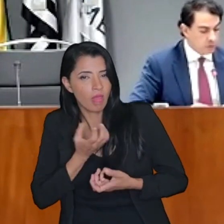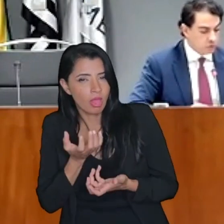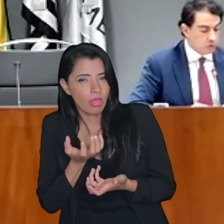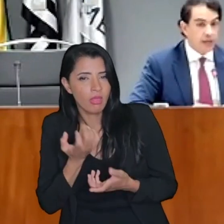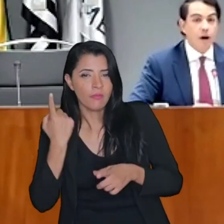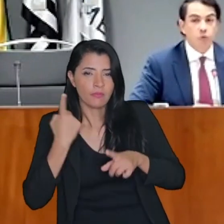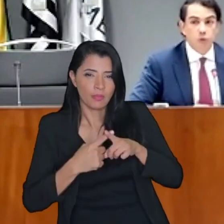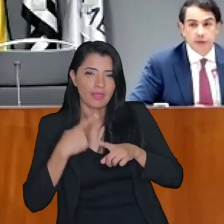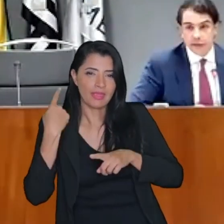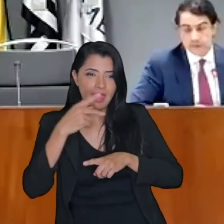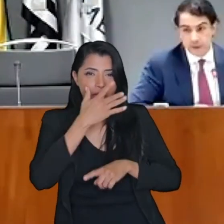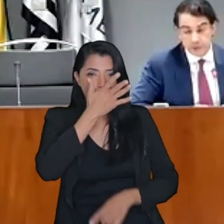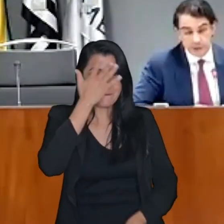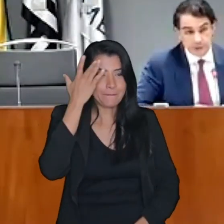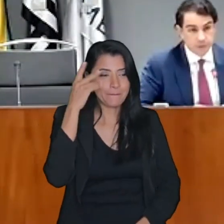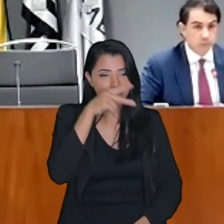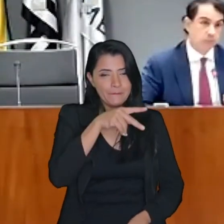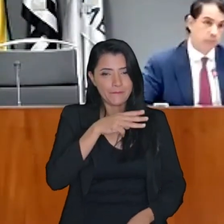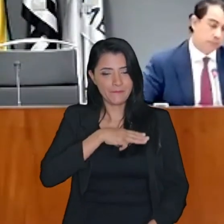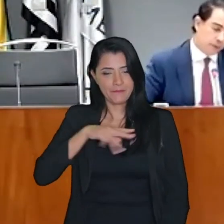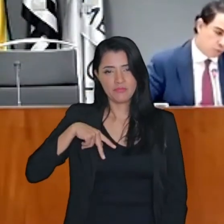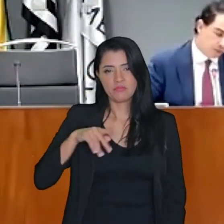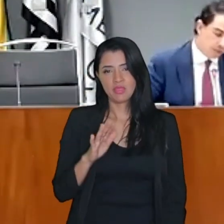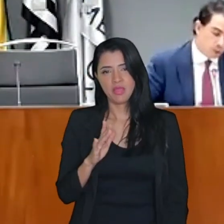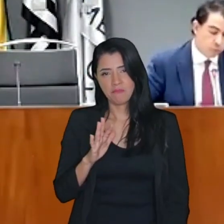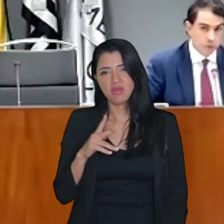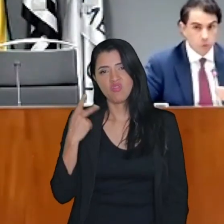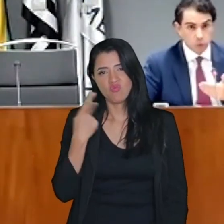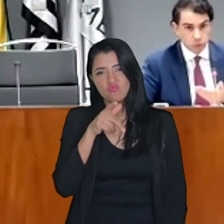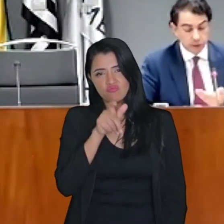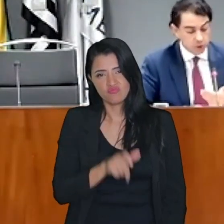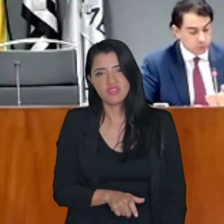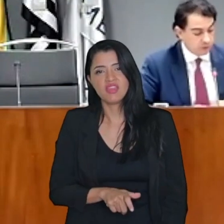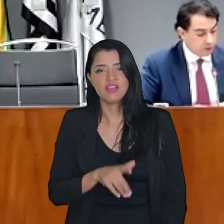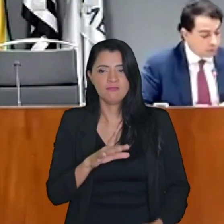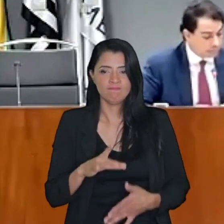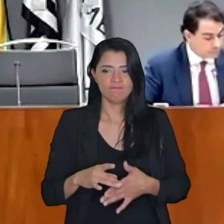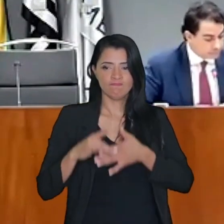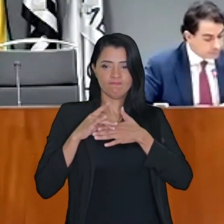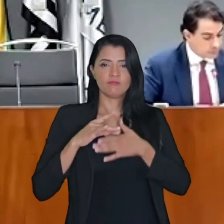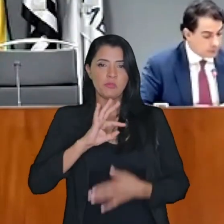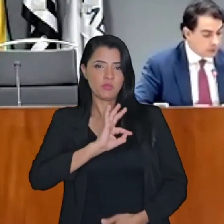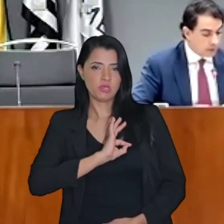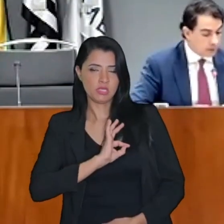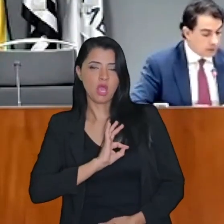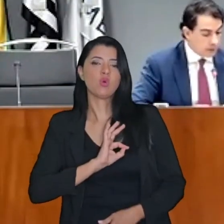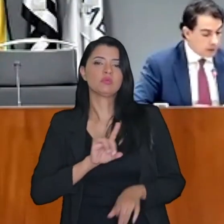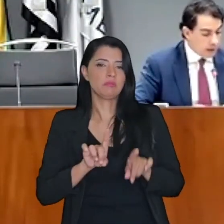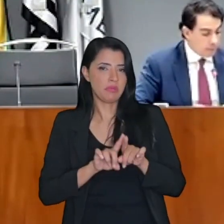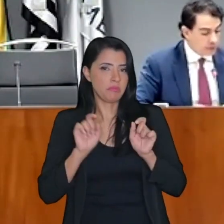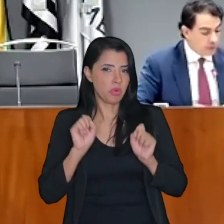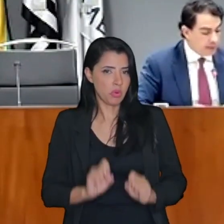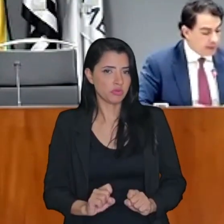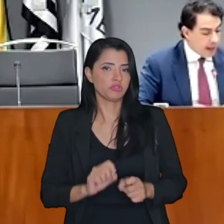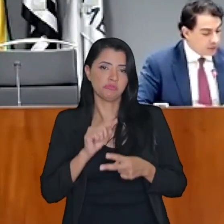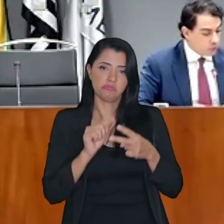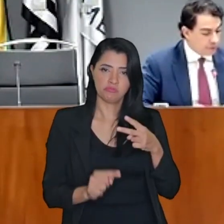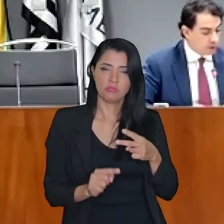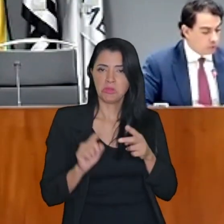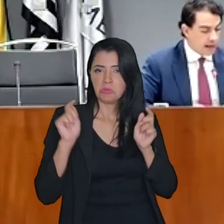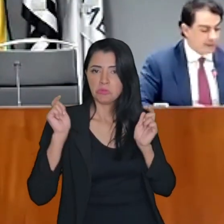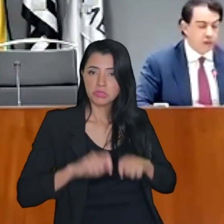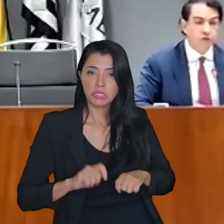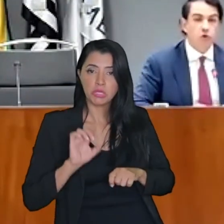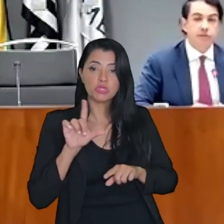nas mãos da autoridade celebrante, membro do Ministério Público ou autoridade policial, a possibilidade